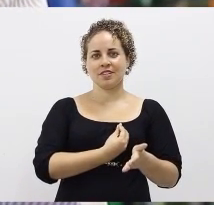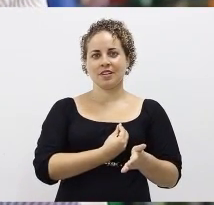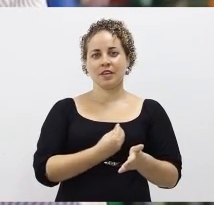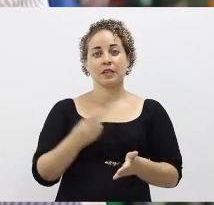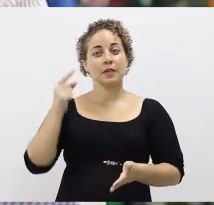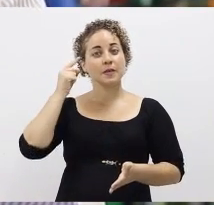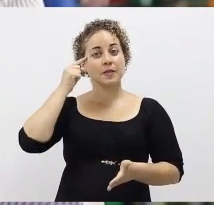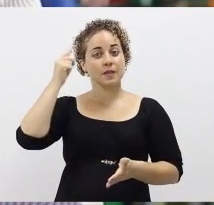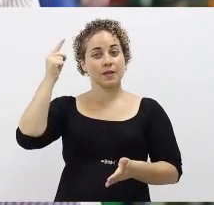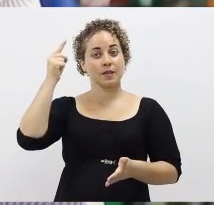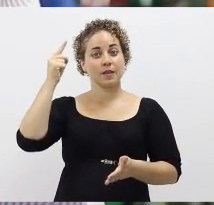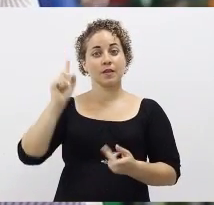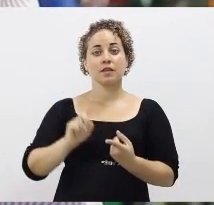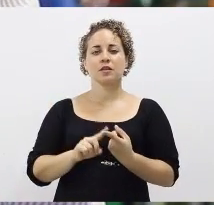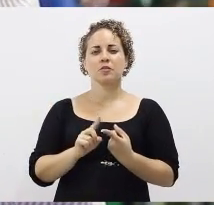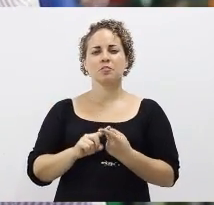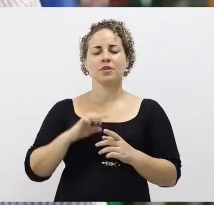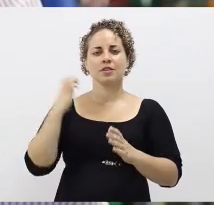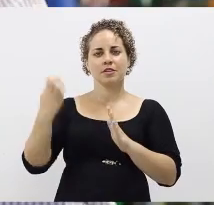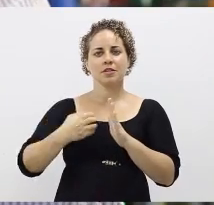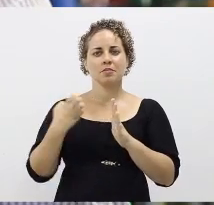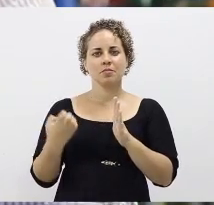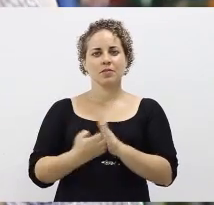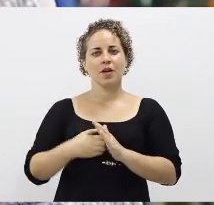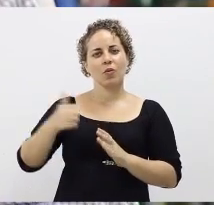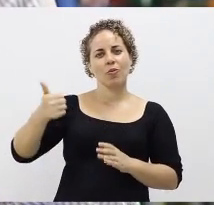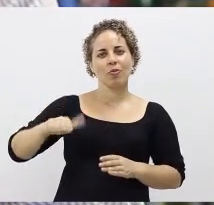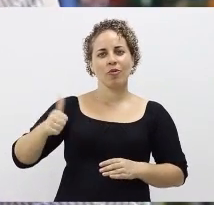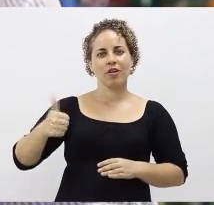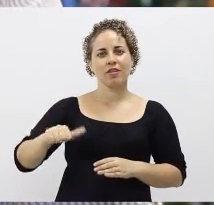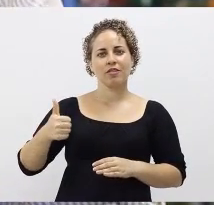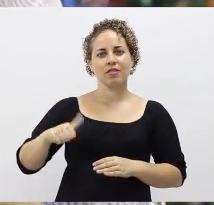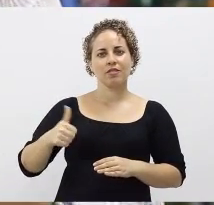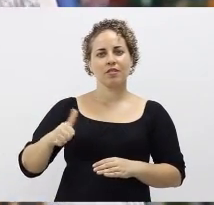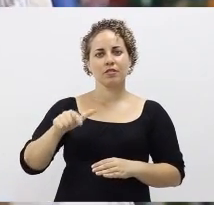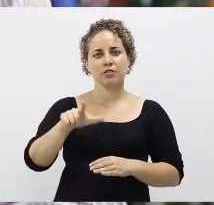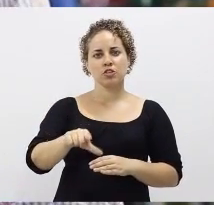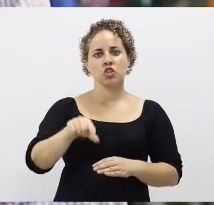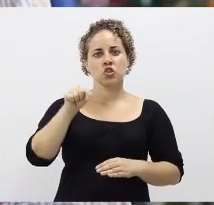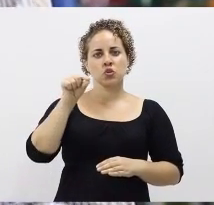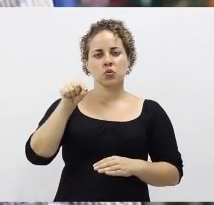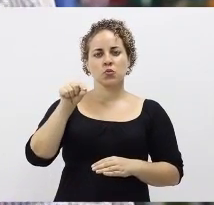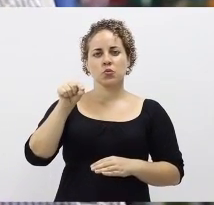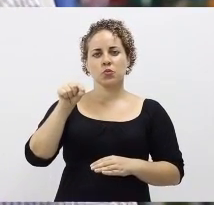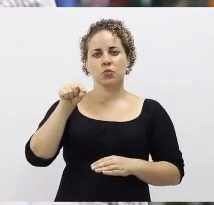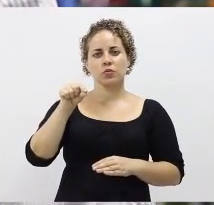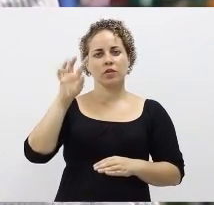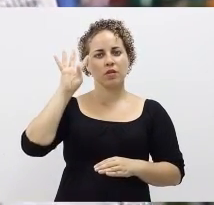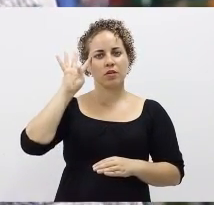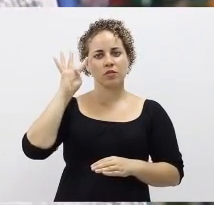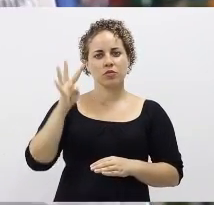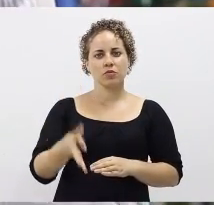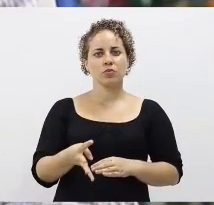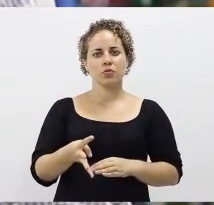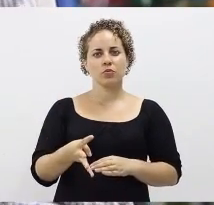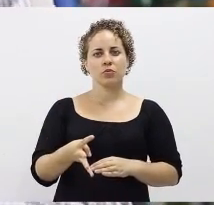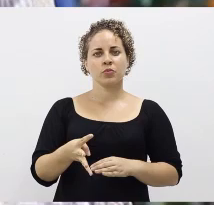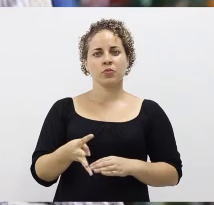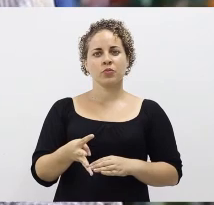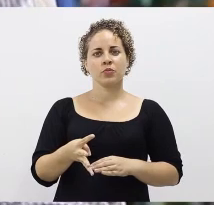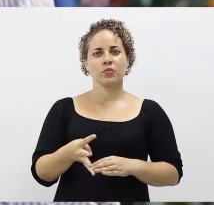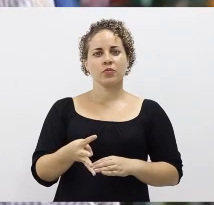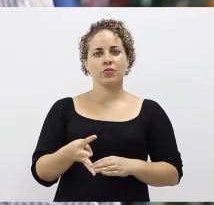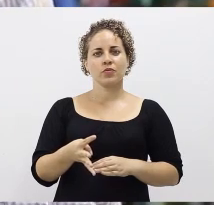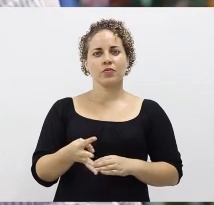mesmo raciocínio para a empresa, a qualidade da decisão ela é